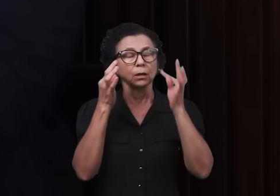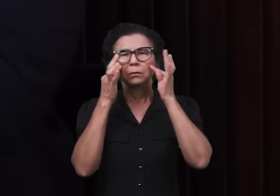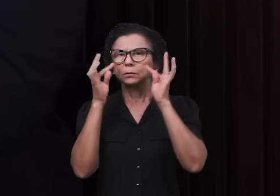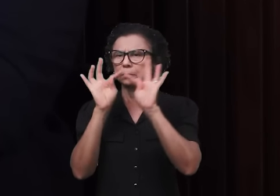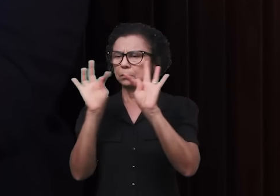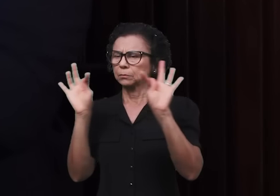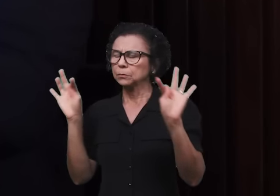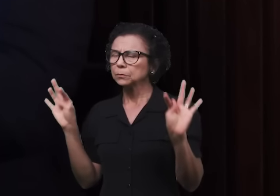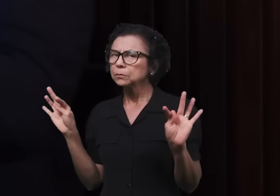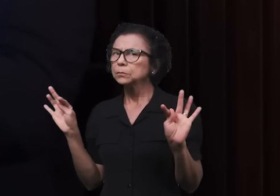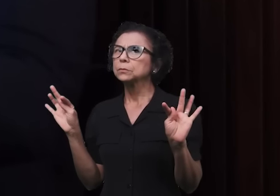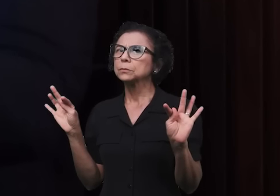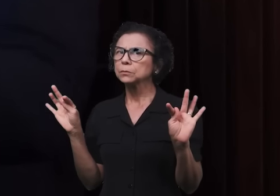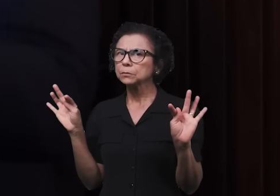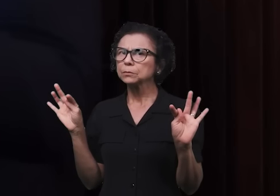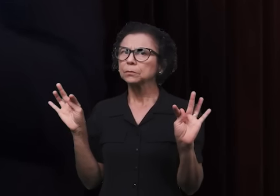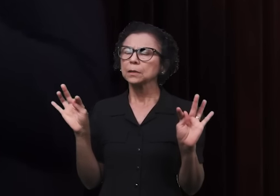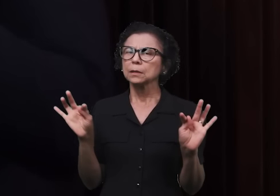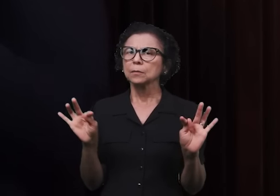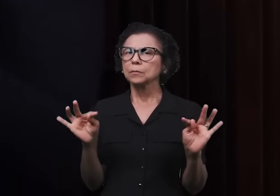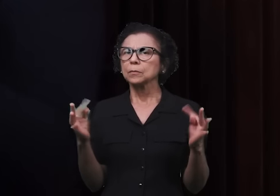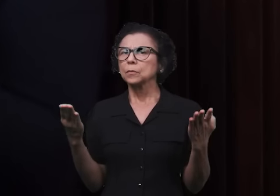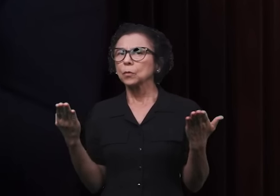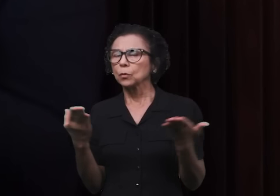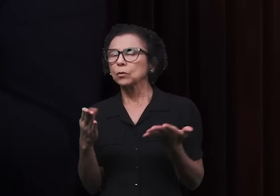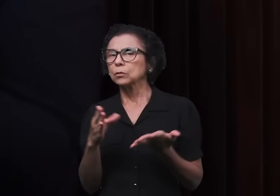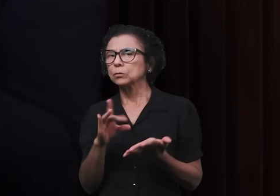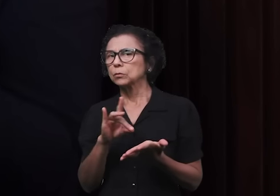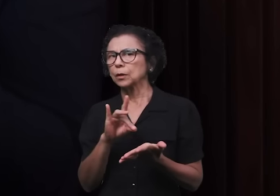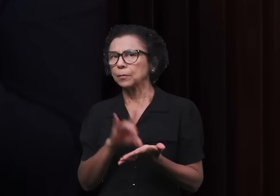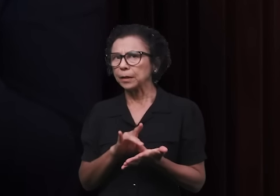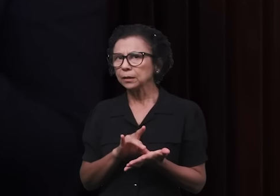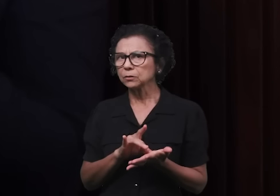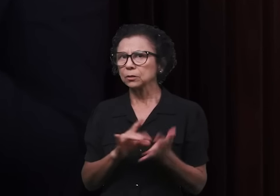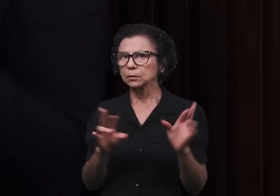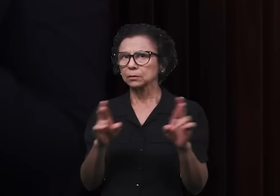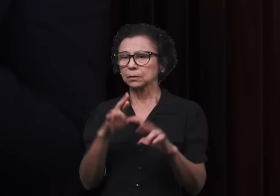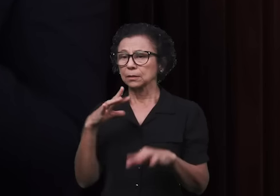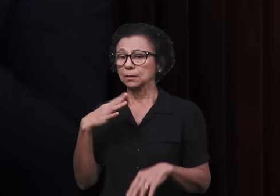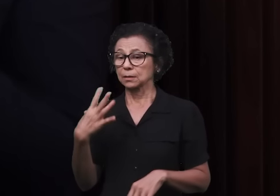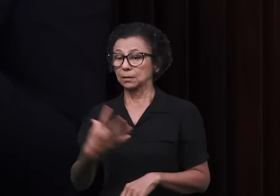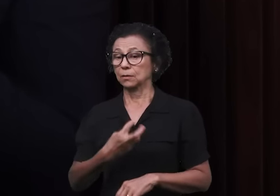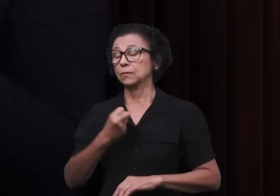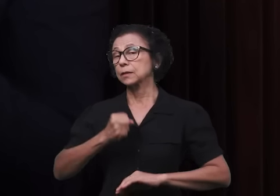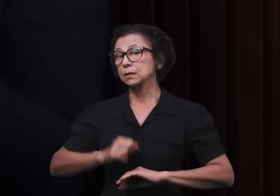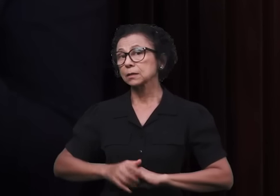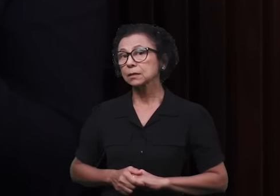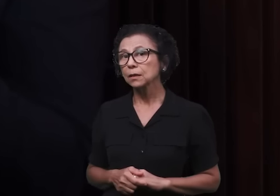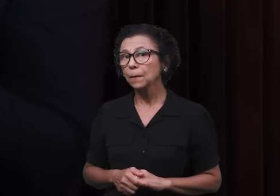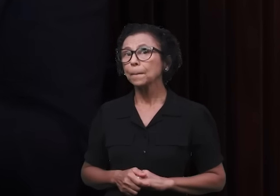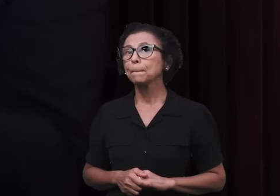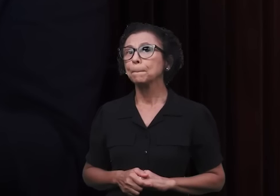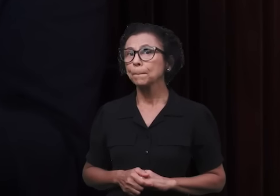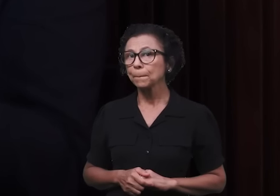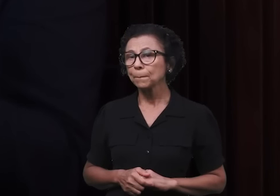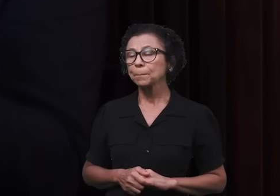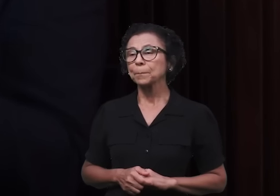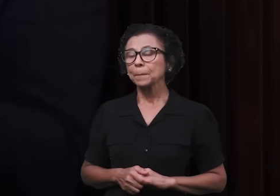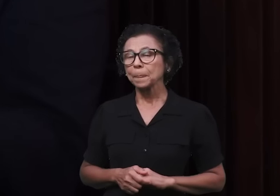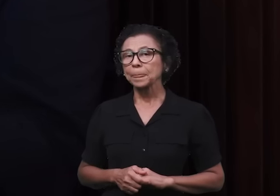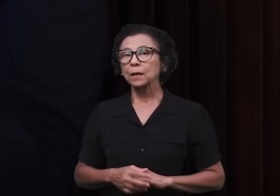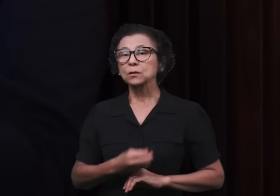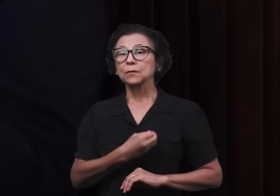bom testemunho, mas o que vale para nós hoje, que está ligado à salvação, né, é aquilo que é a